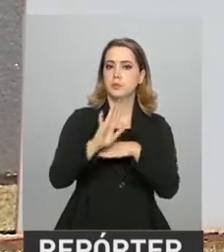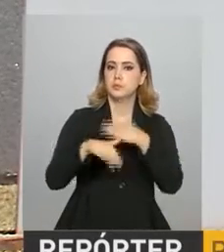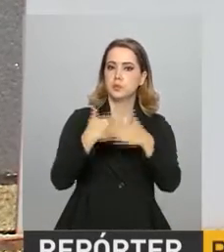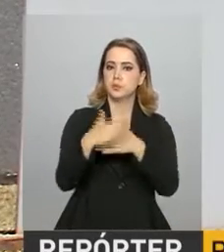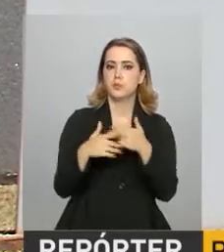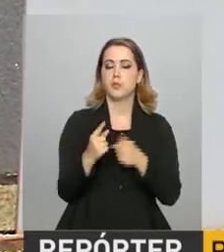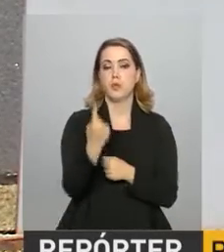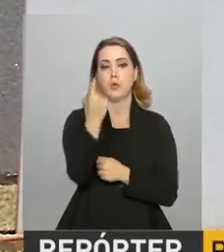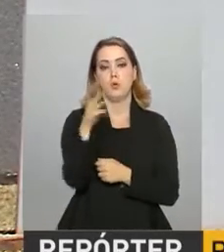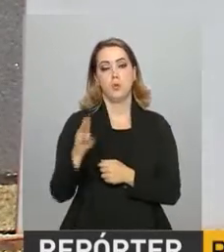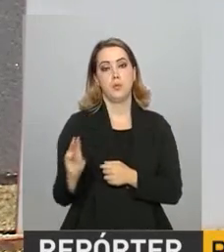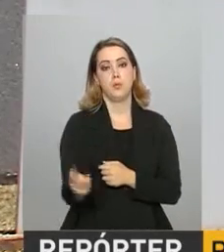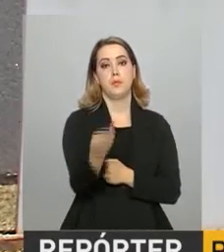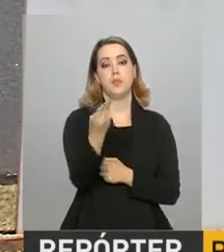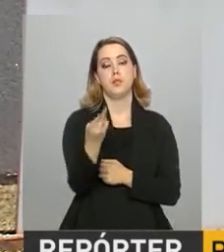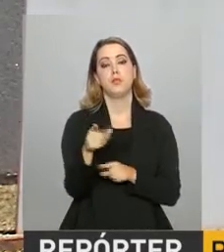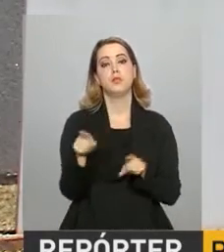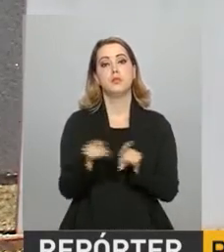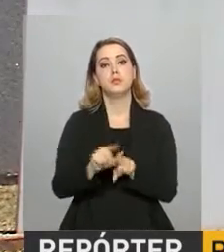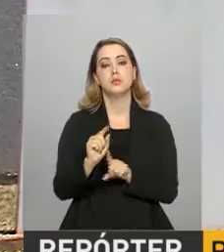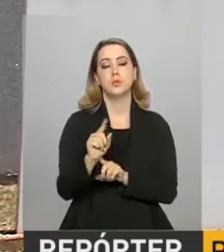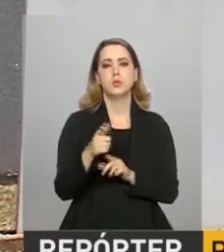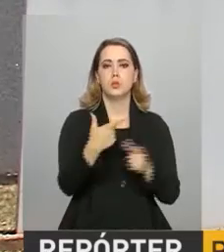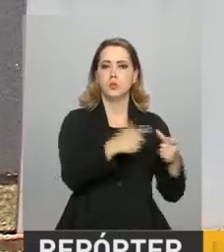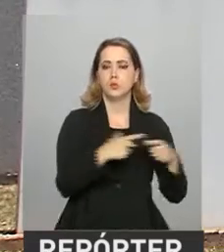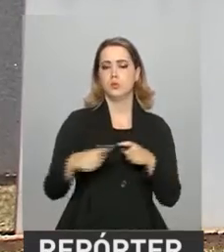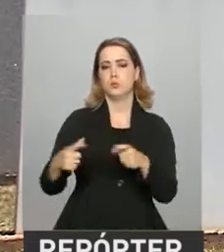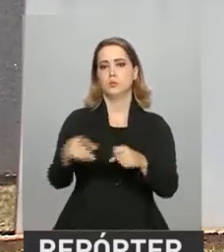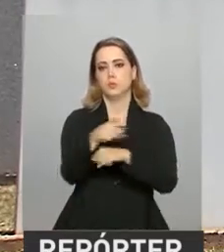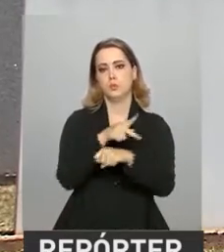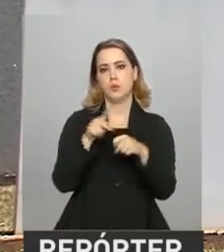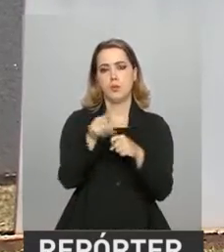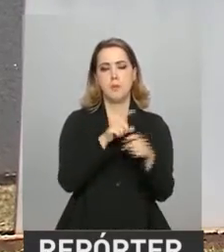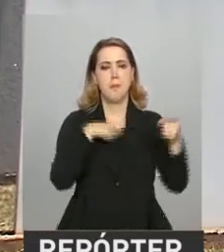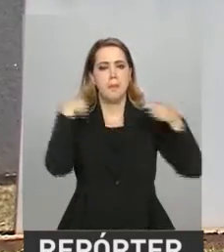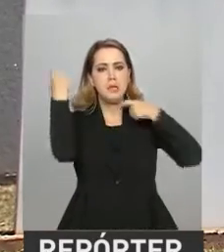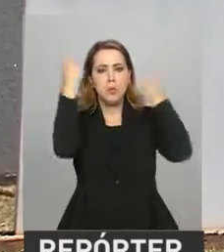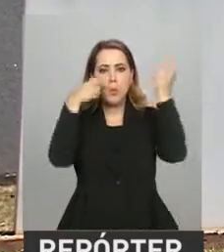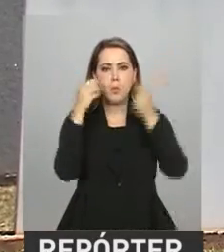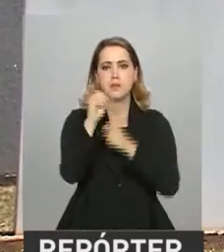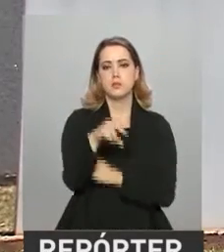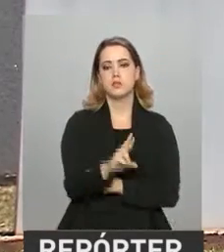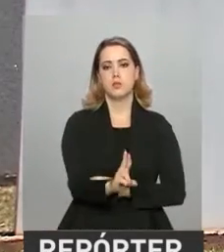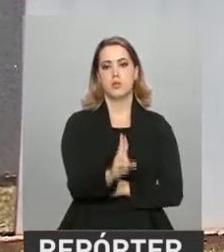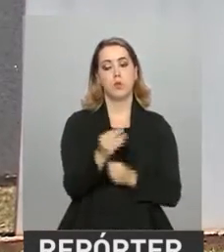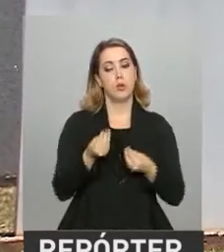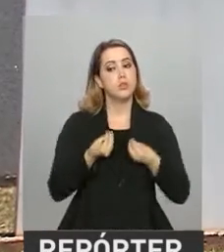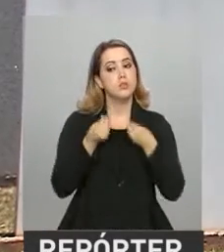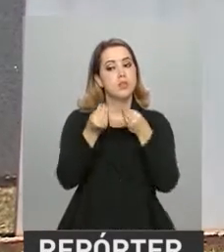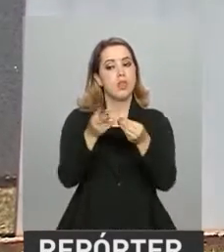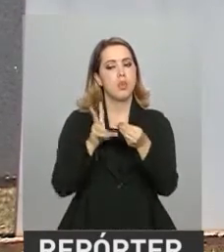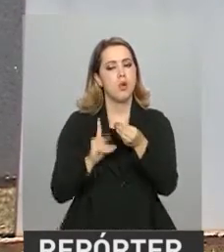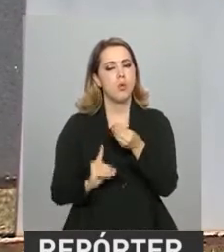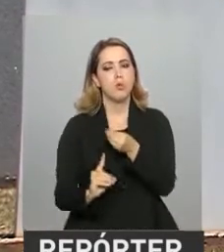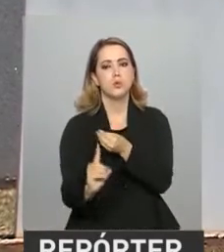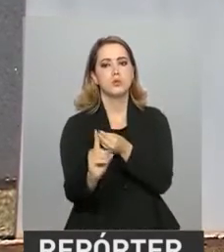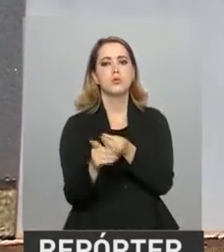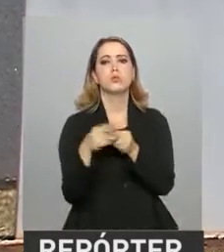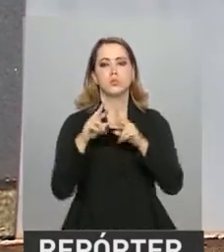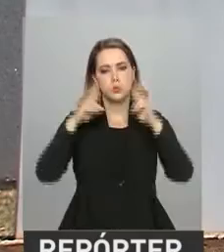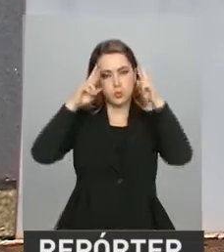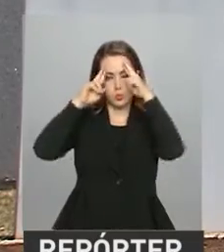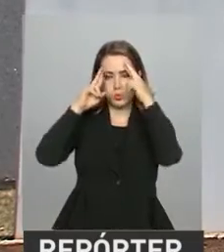600 mil meninas dessa idade como em outros países a maior preocupação da onu é garantir que os direitos delas sejam